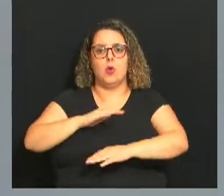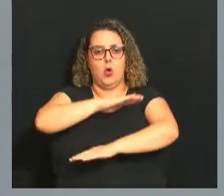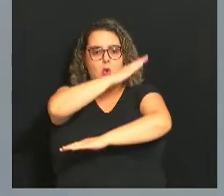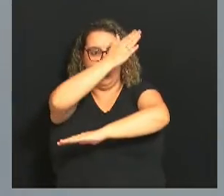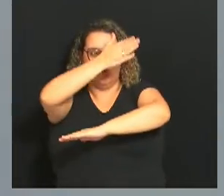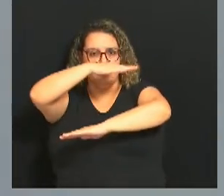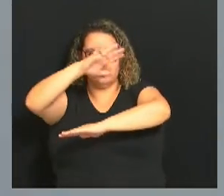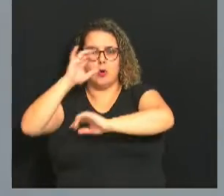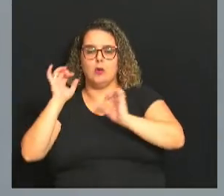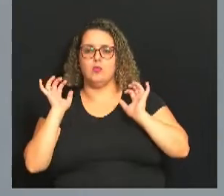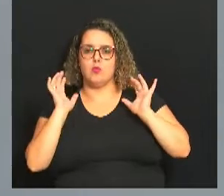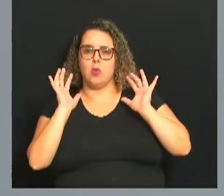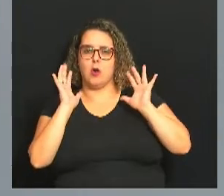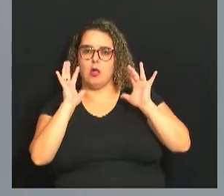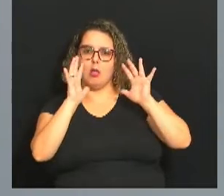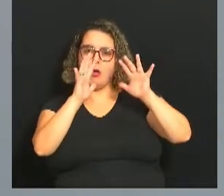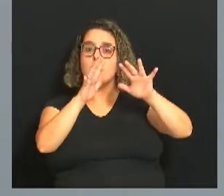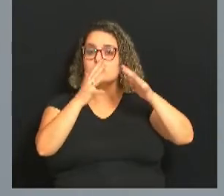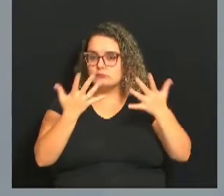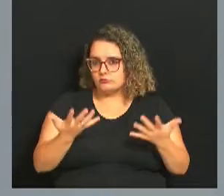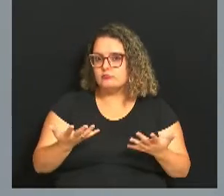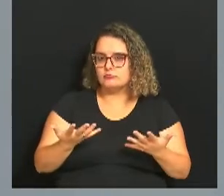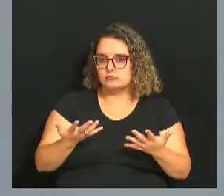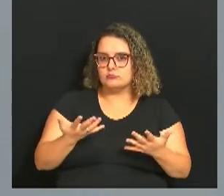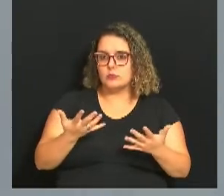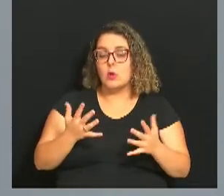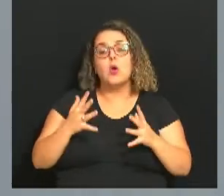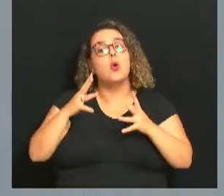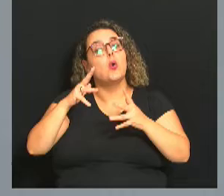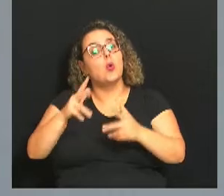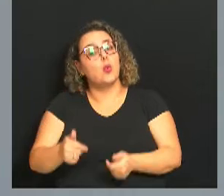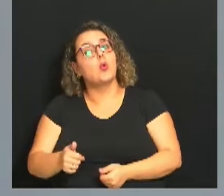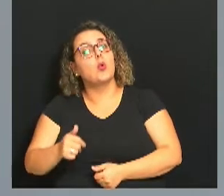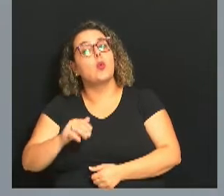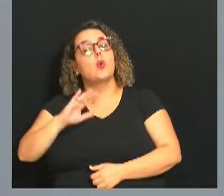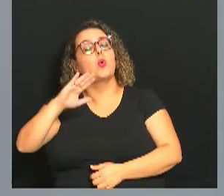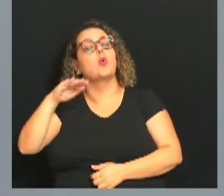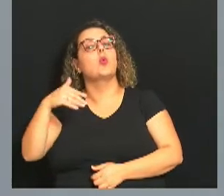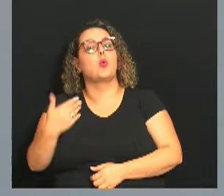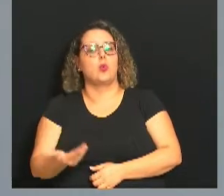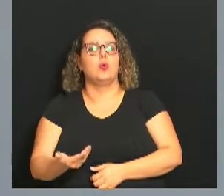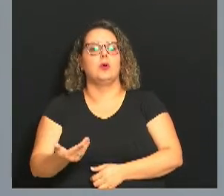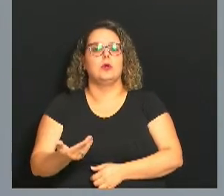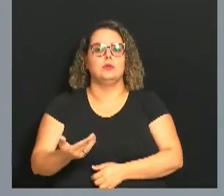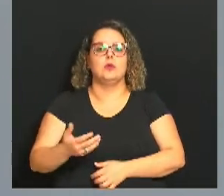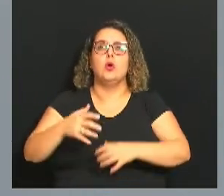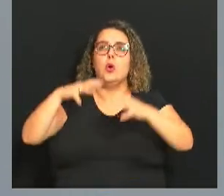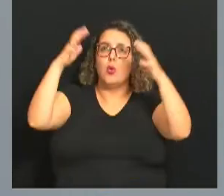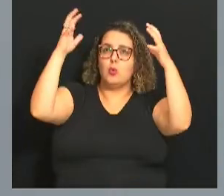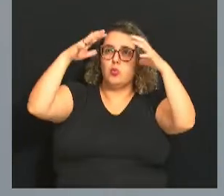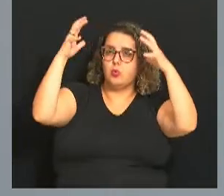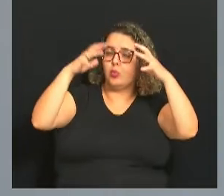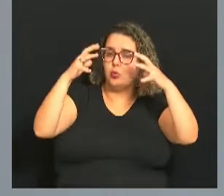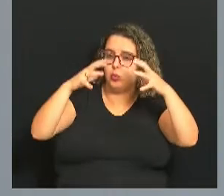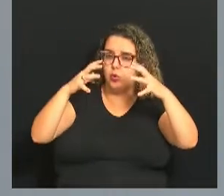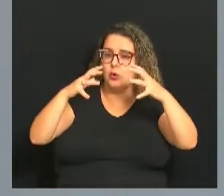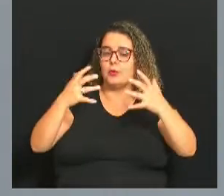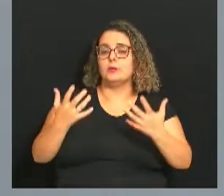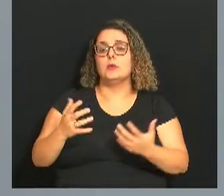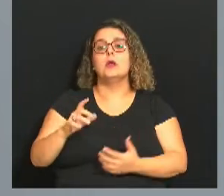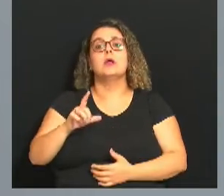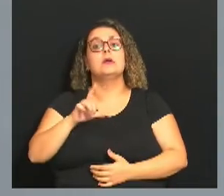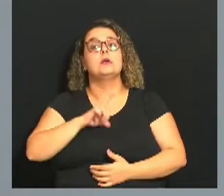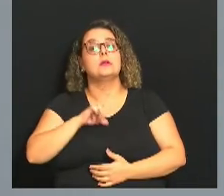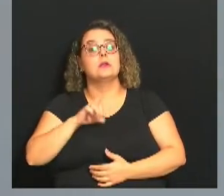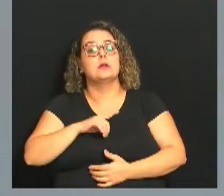daquele sítio, favorece com que, quando você tem um processo de precipitação extrema, e que você tenha